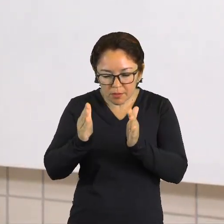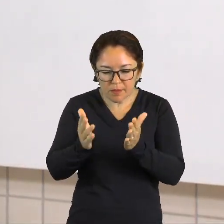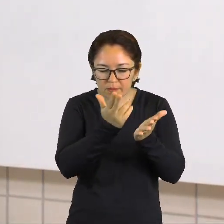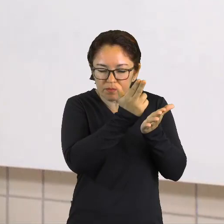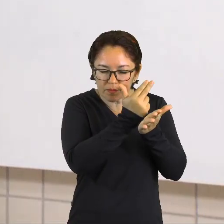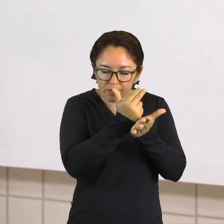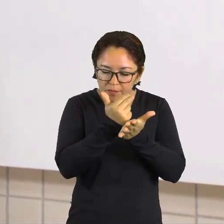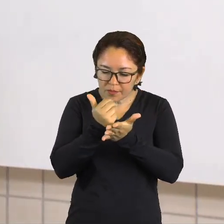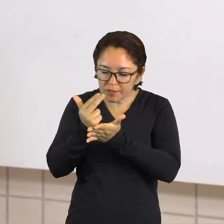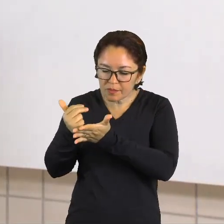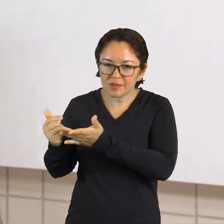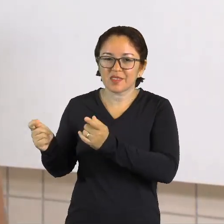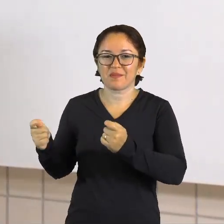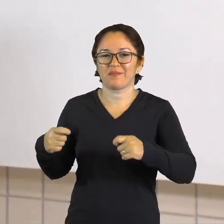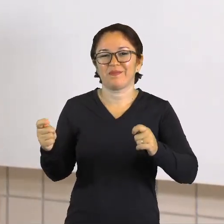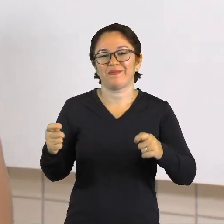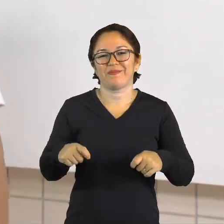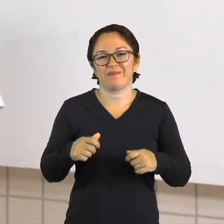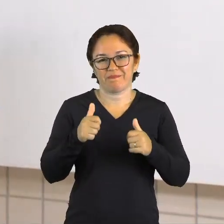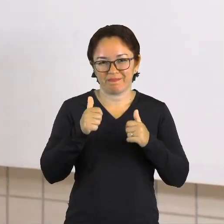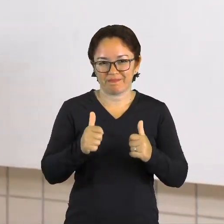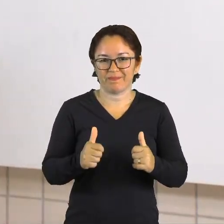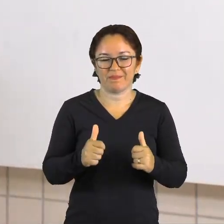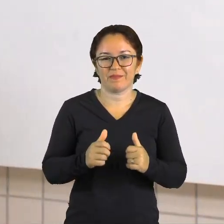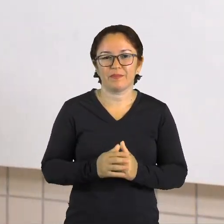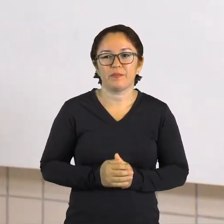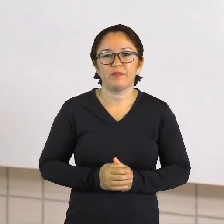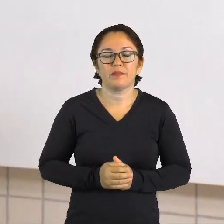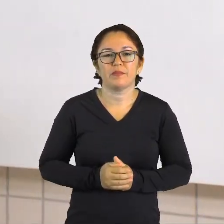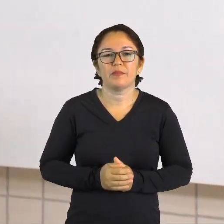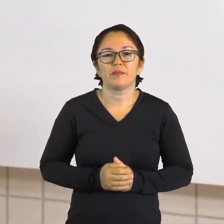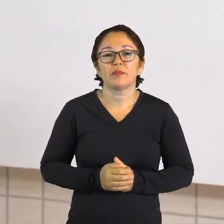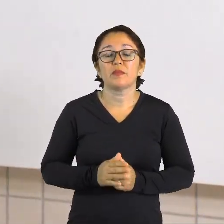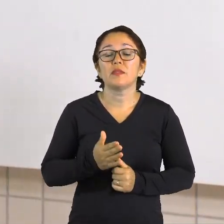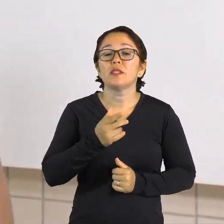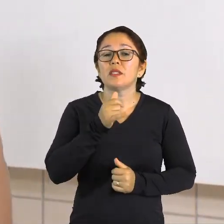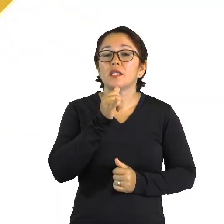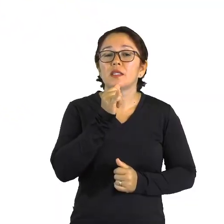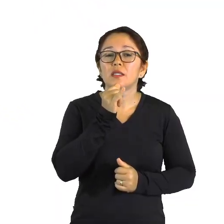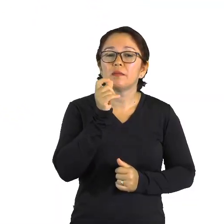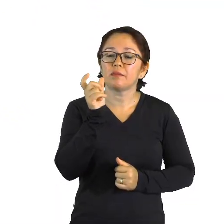desenhando, né? Fazendo os desenhos, tá certo? Mas vamos entender o que é enredo.